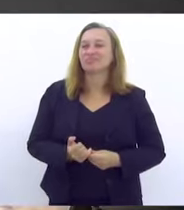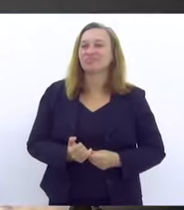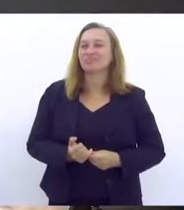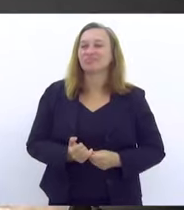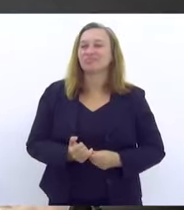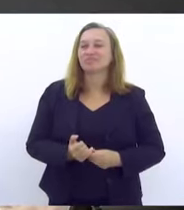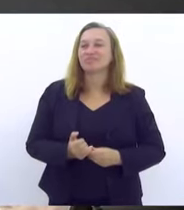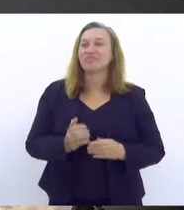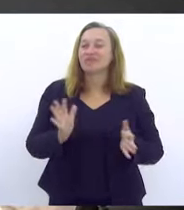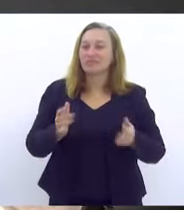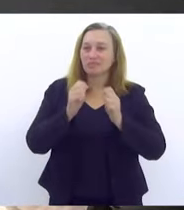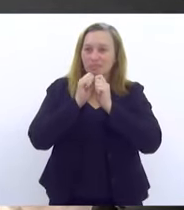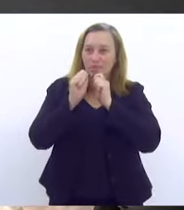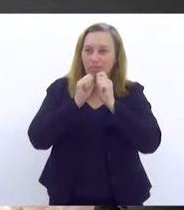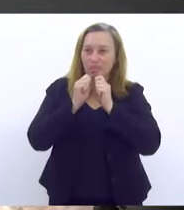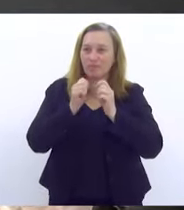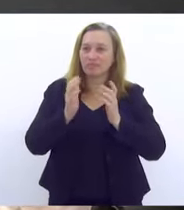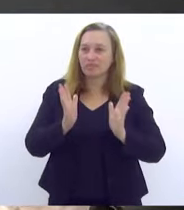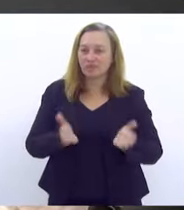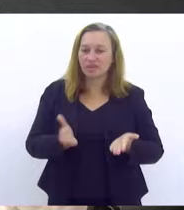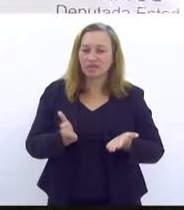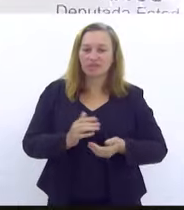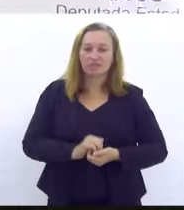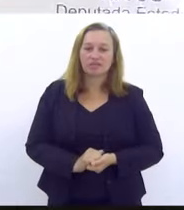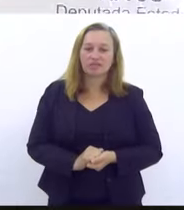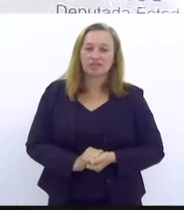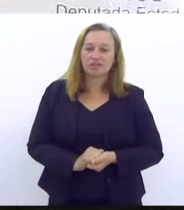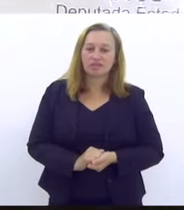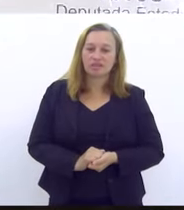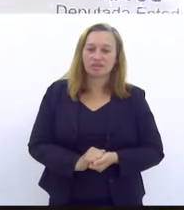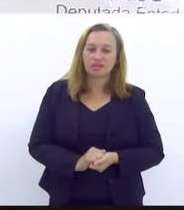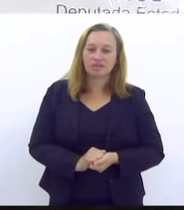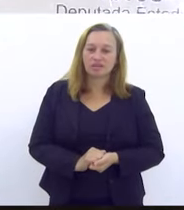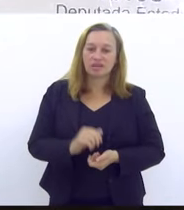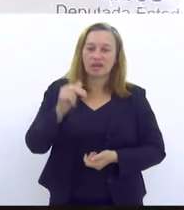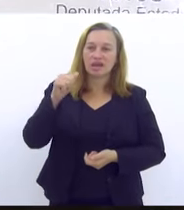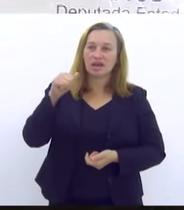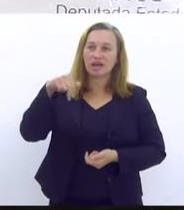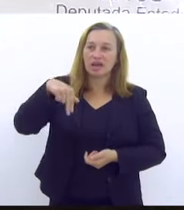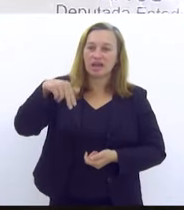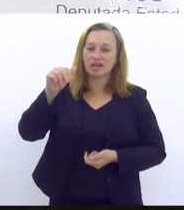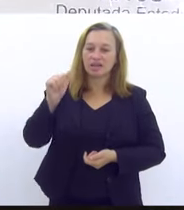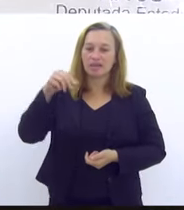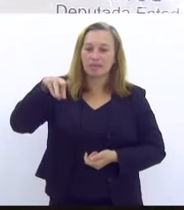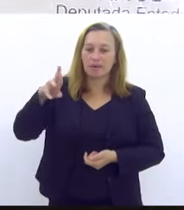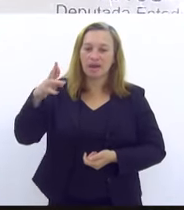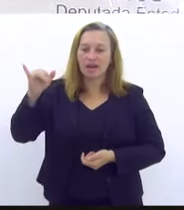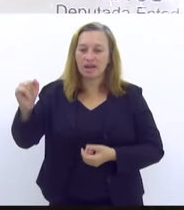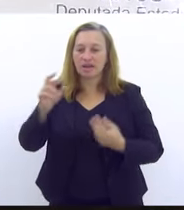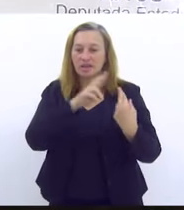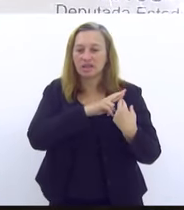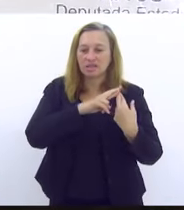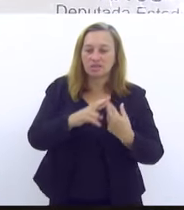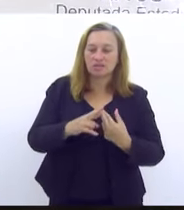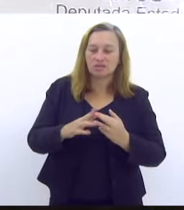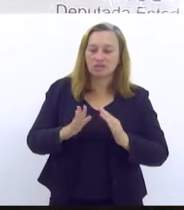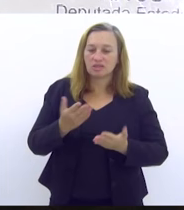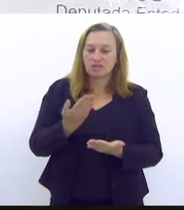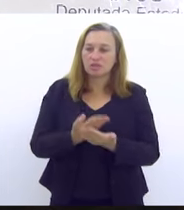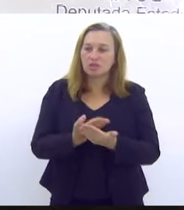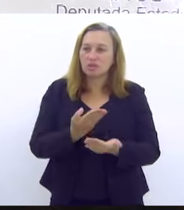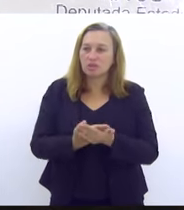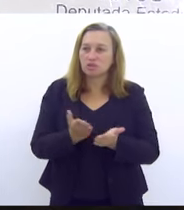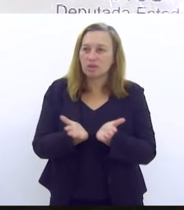Passa a palavra agora para a nossa querida dona Ana Maria Moraes, que é responsável pela Escola Bíblica